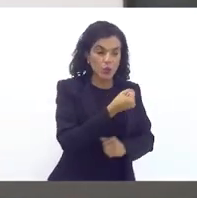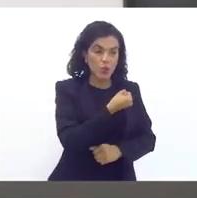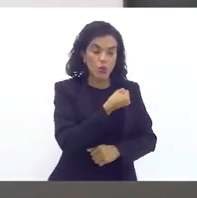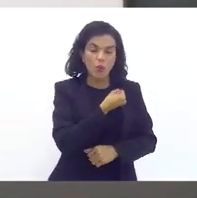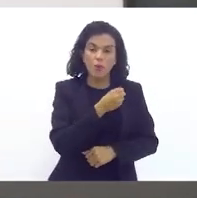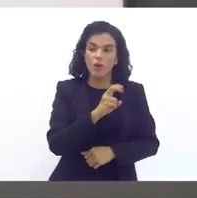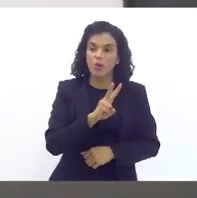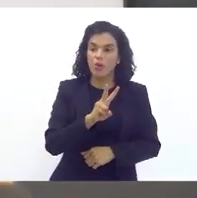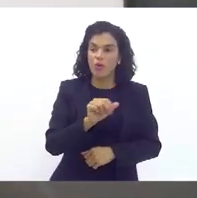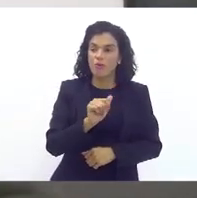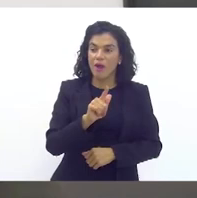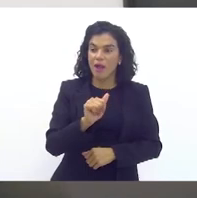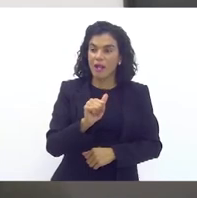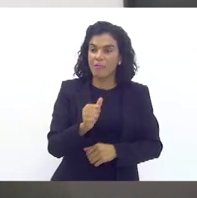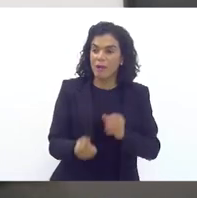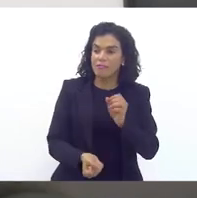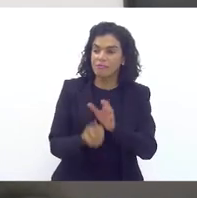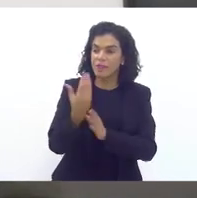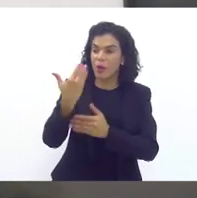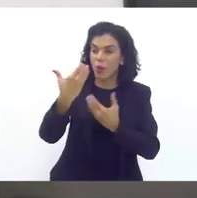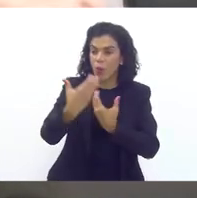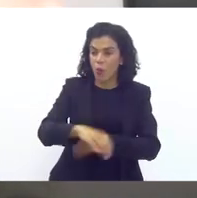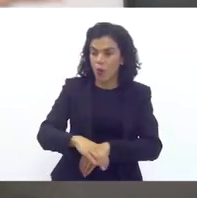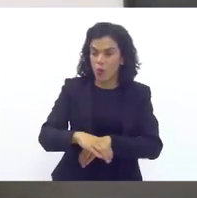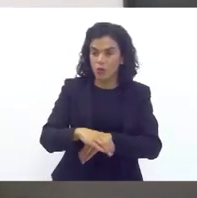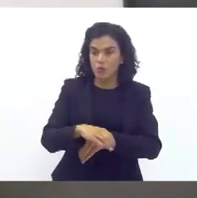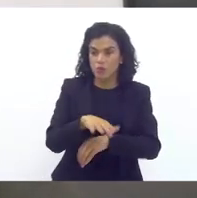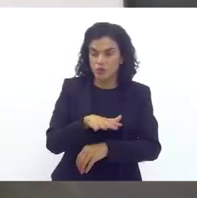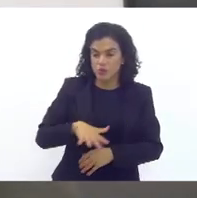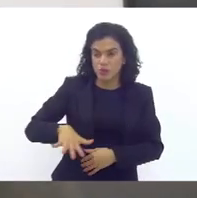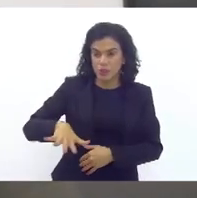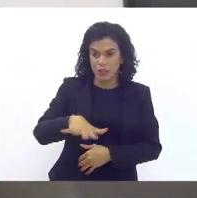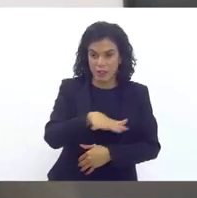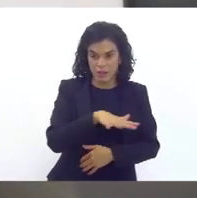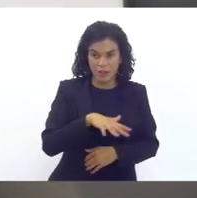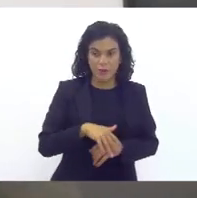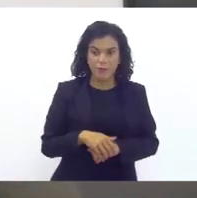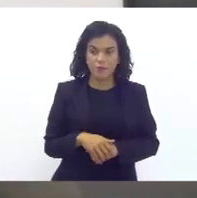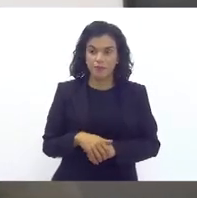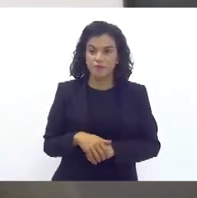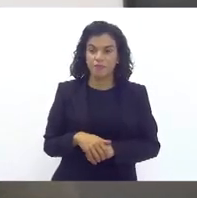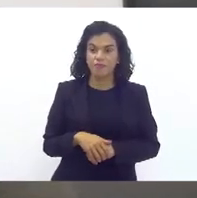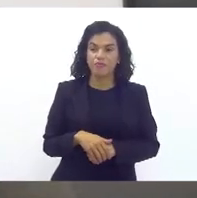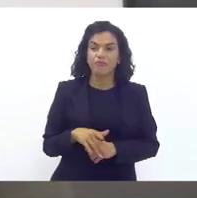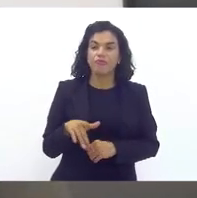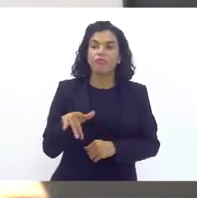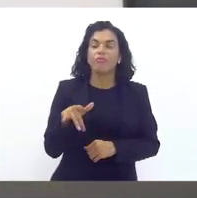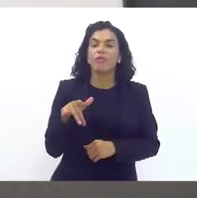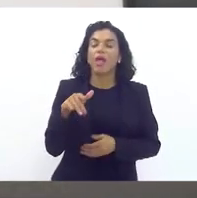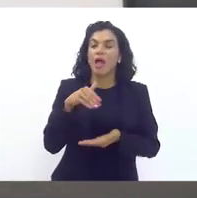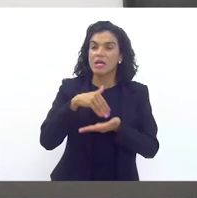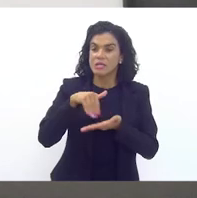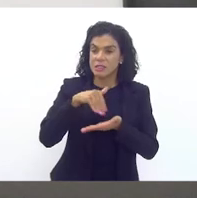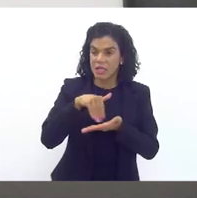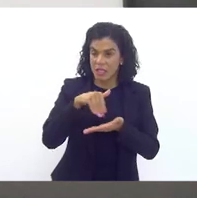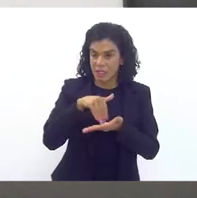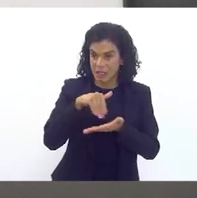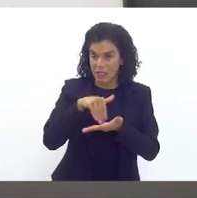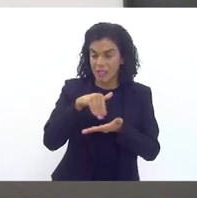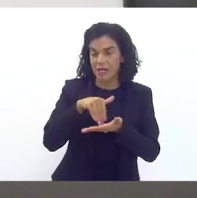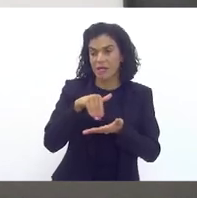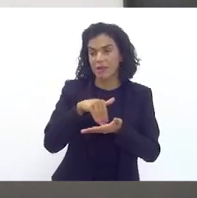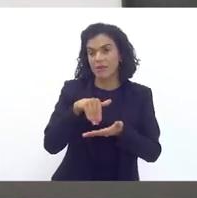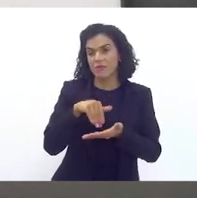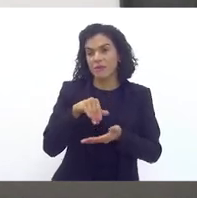vagas para se fazer concurso geral e para entrar na ressalva. Da Secretaria da SES e do IESERJ, o IESERJ